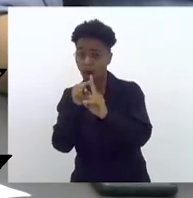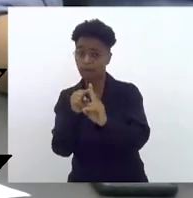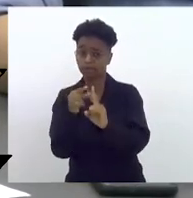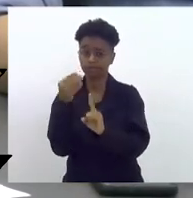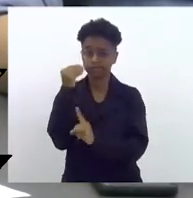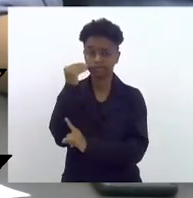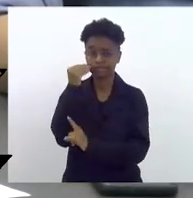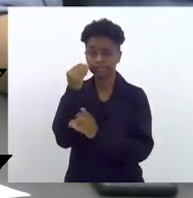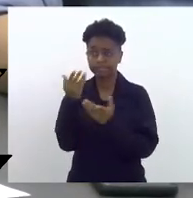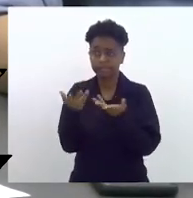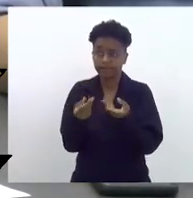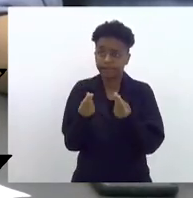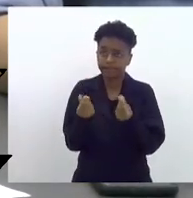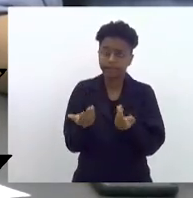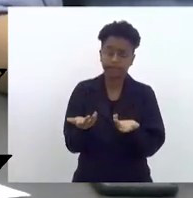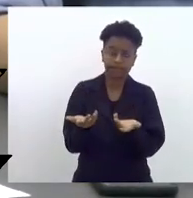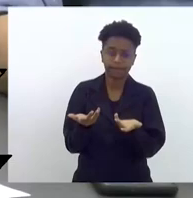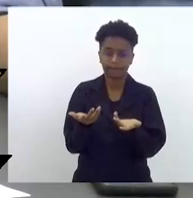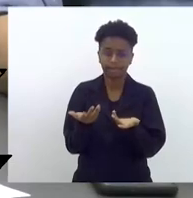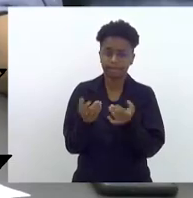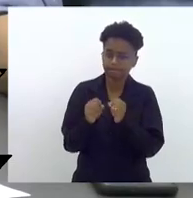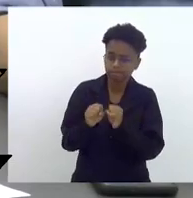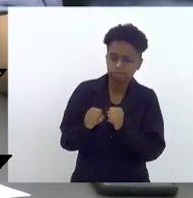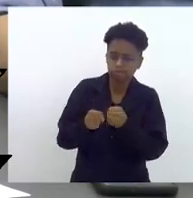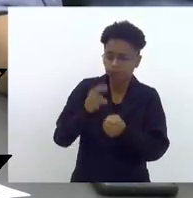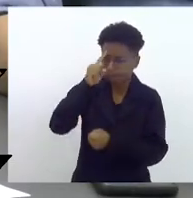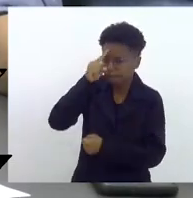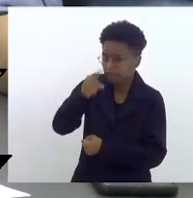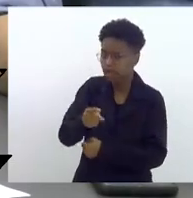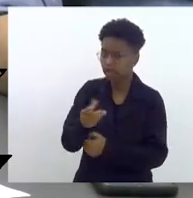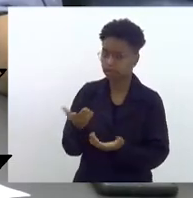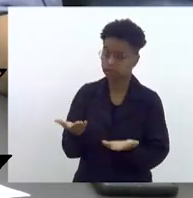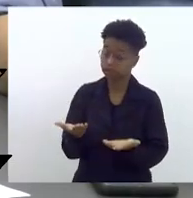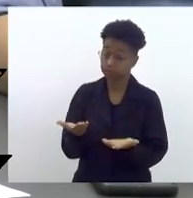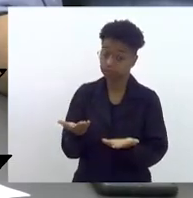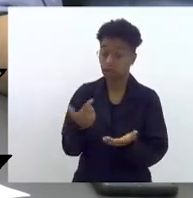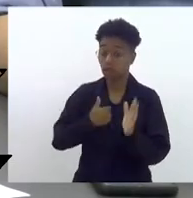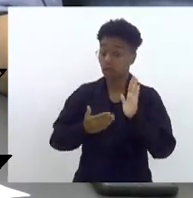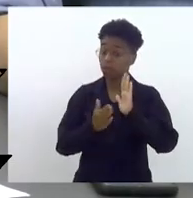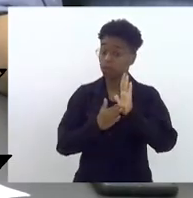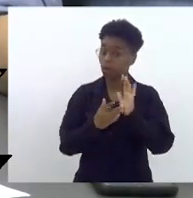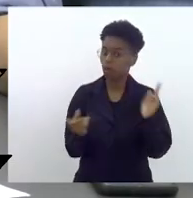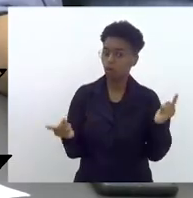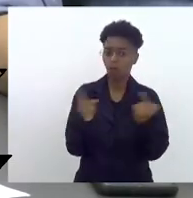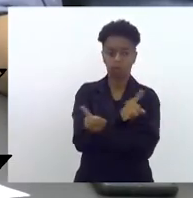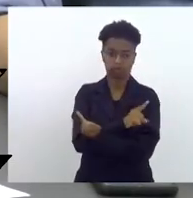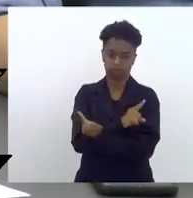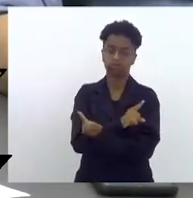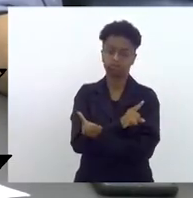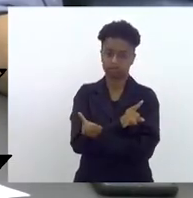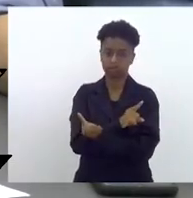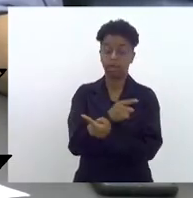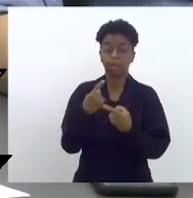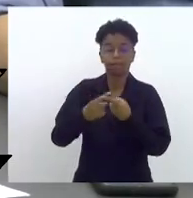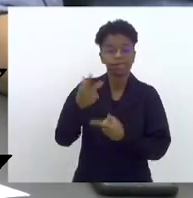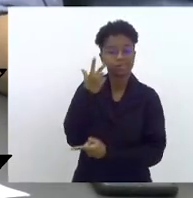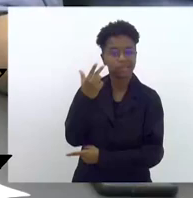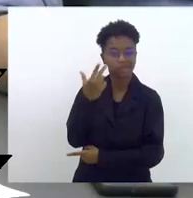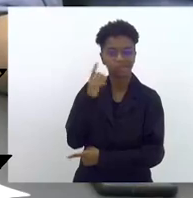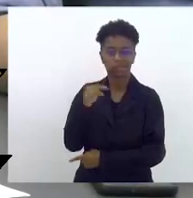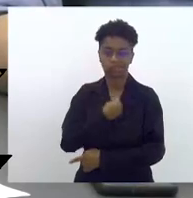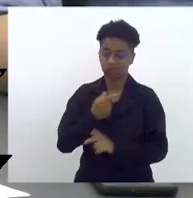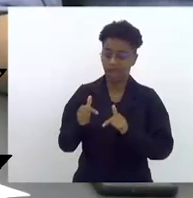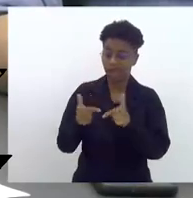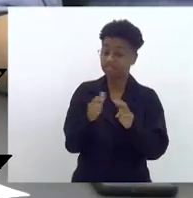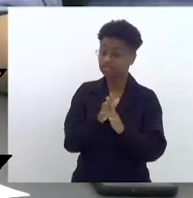forma mais determinativa ou seja eu tô propondo exatamente o contrário do que normalmente a gente faz